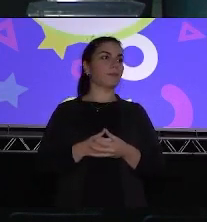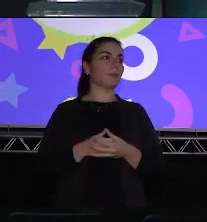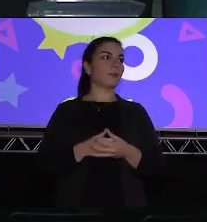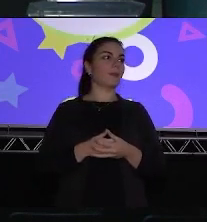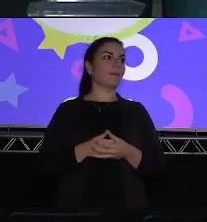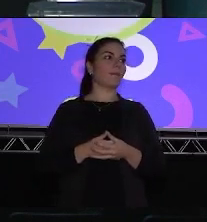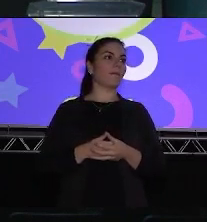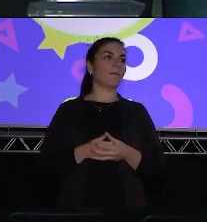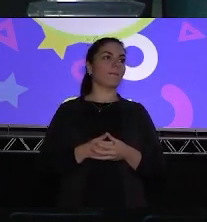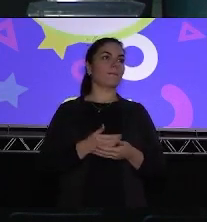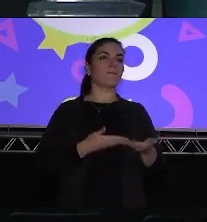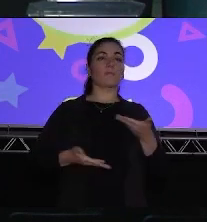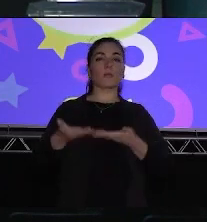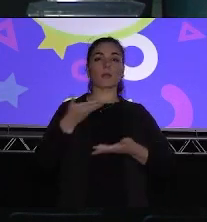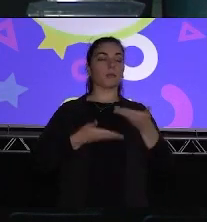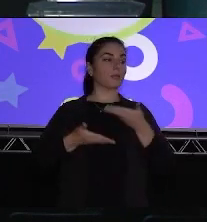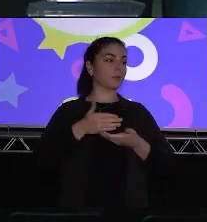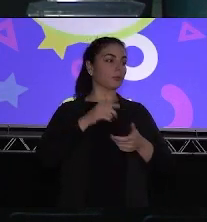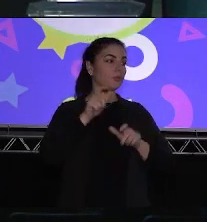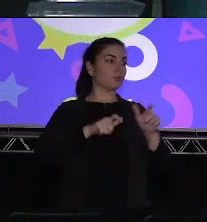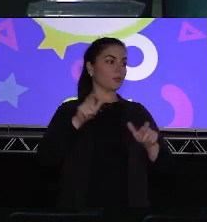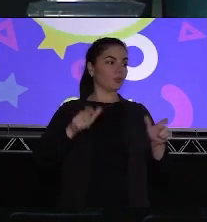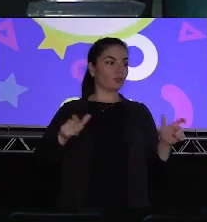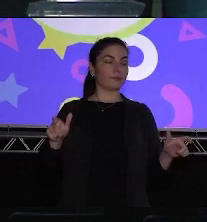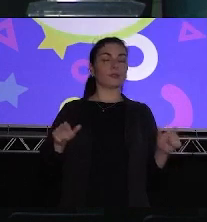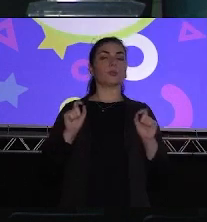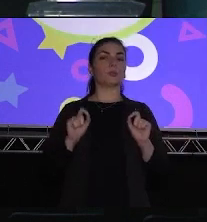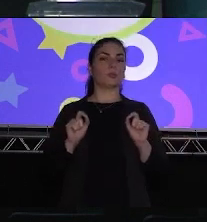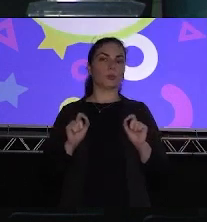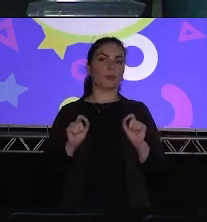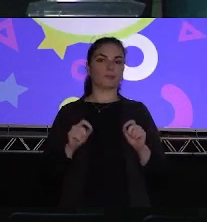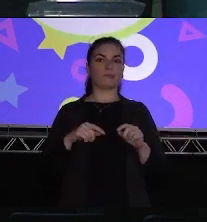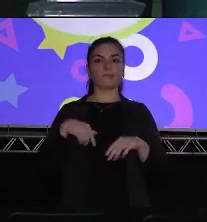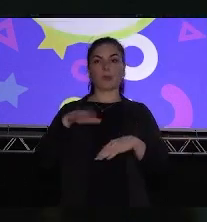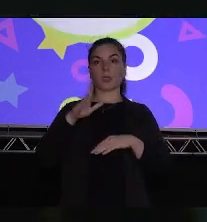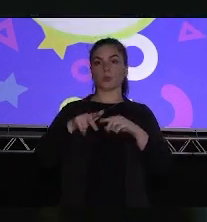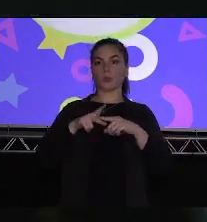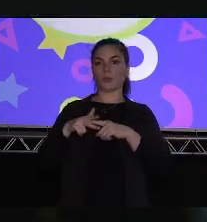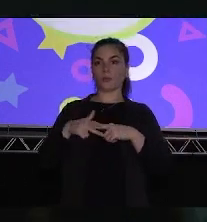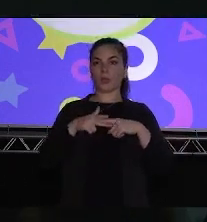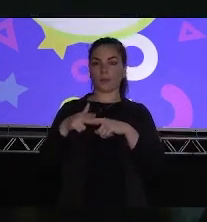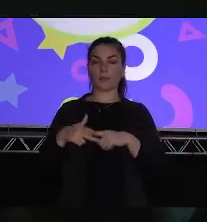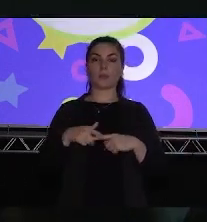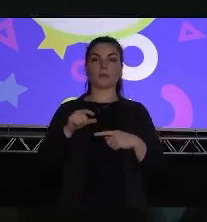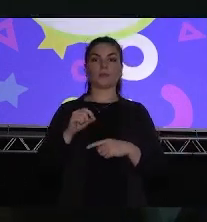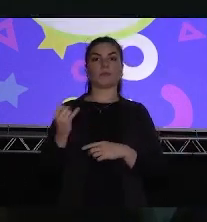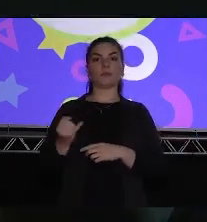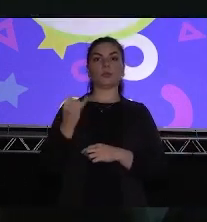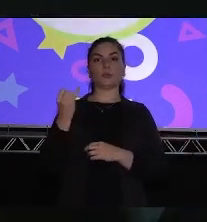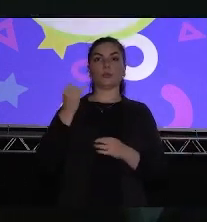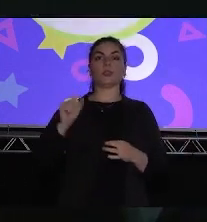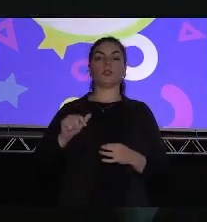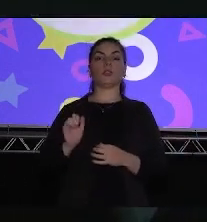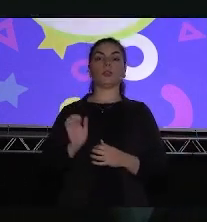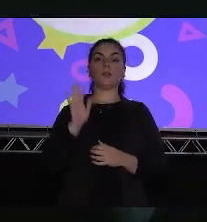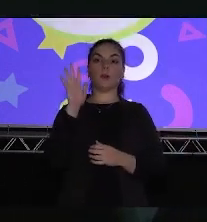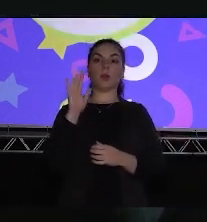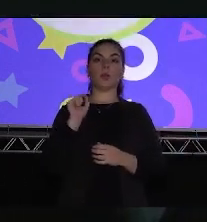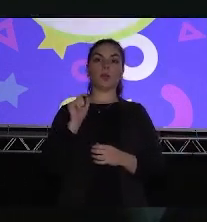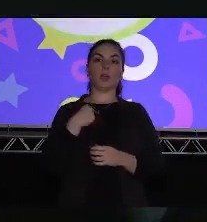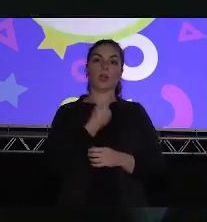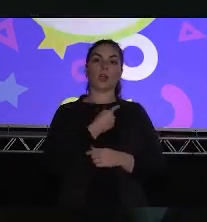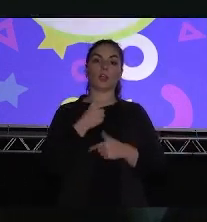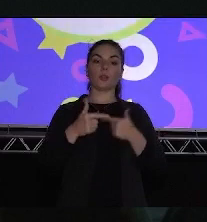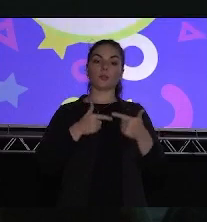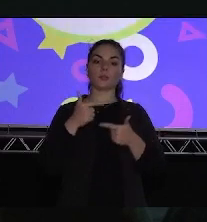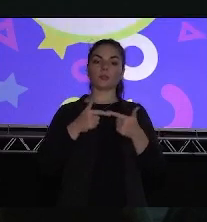Indivíduos e interações mais do que processos e ferramentas. Para nós é bastante importante esse valor. E a nossa ação para criar